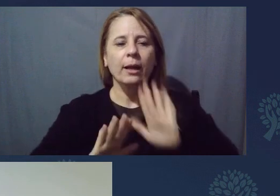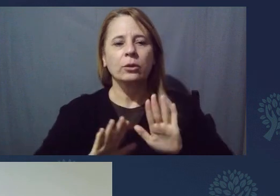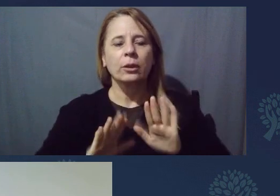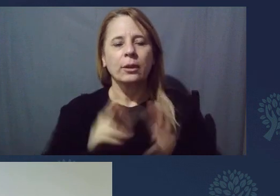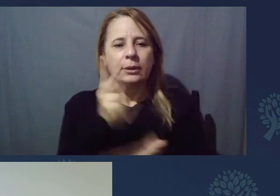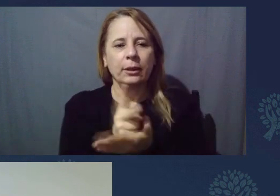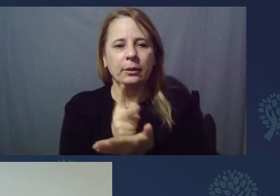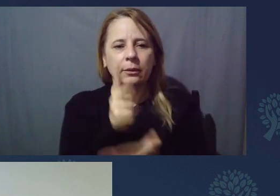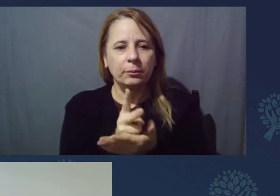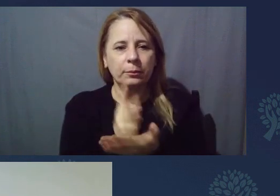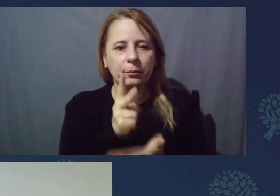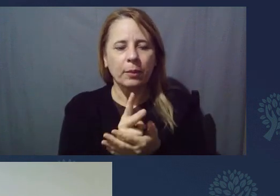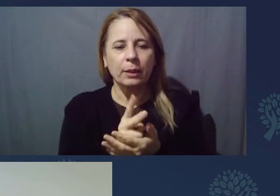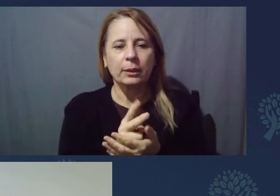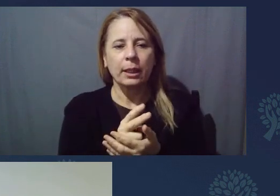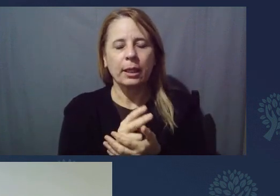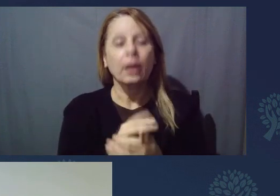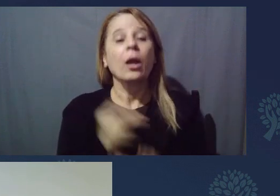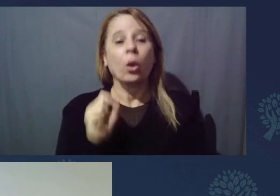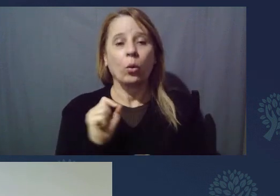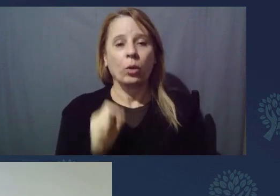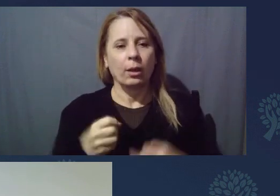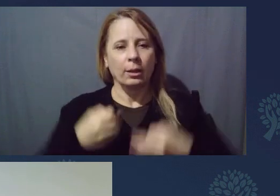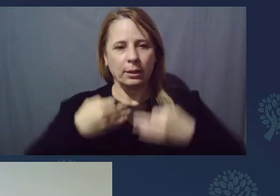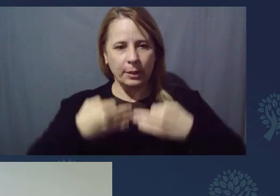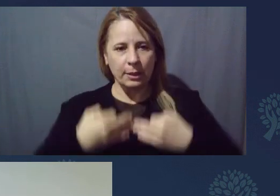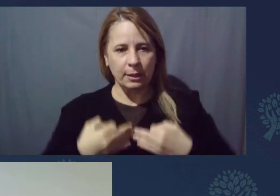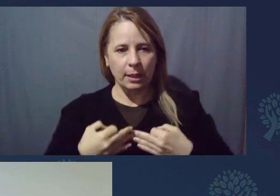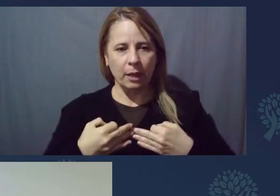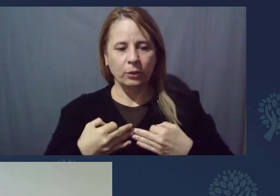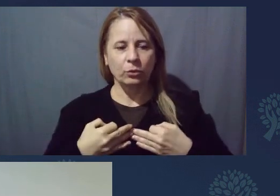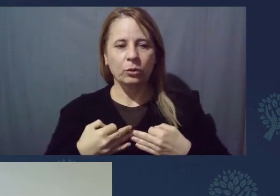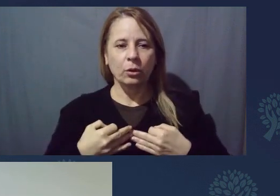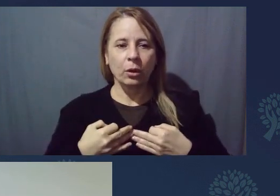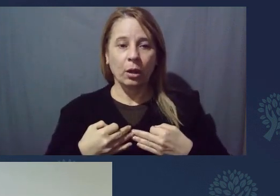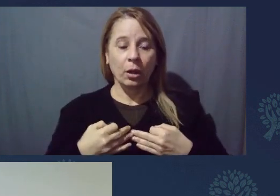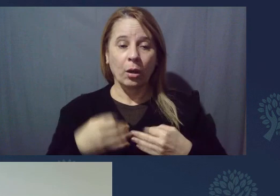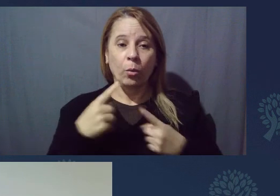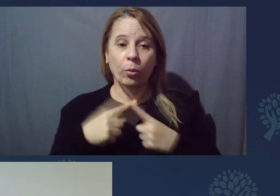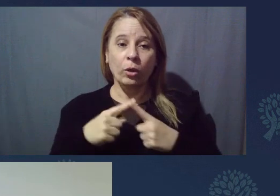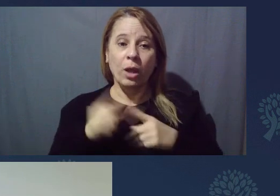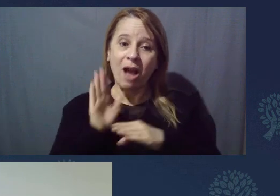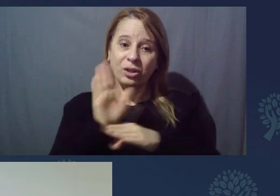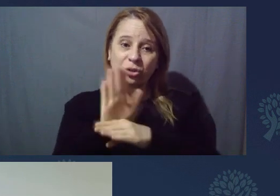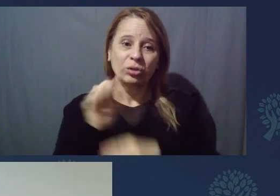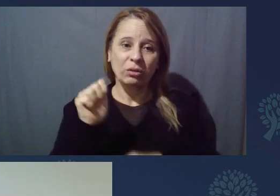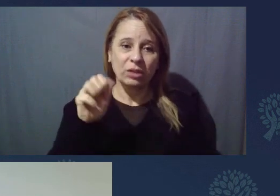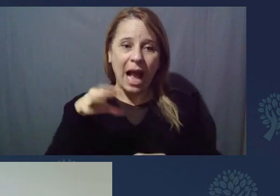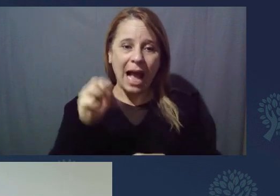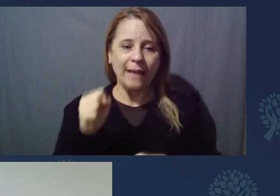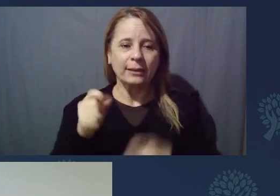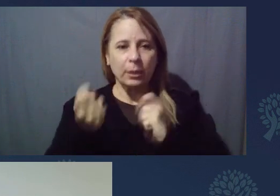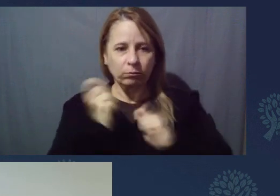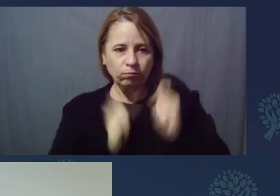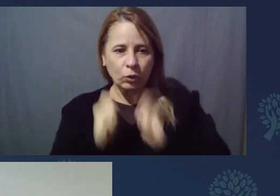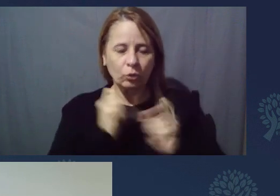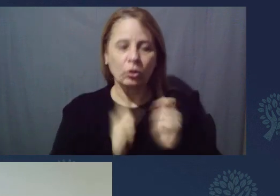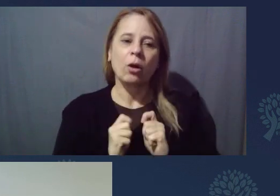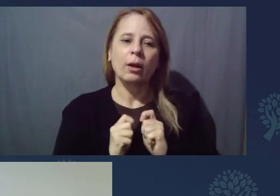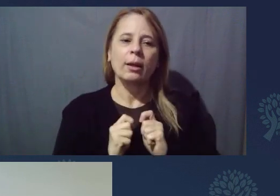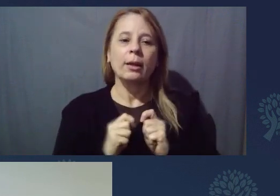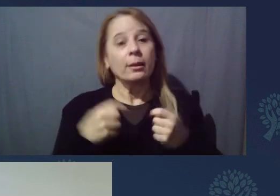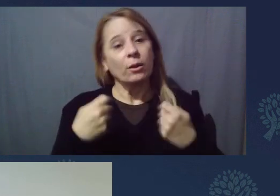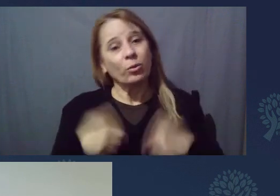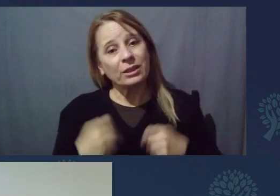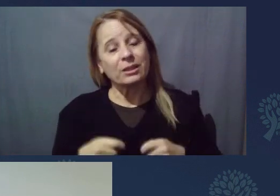o seu peso para você não ter o sintoma, né? E aí você vai ter que controlar o ambiente. Então, as